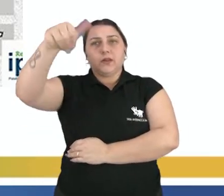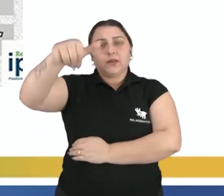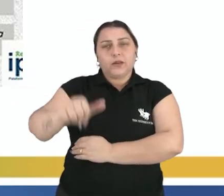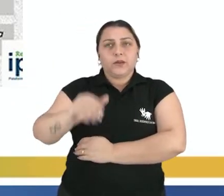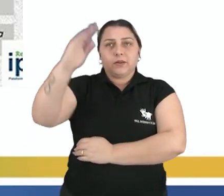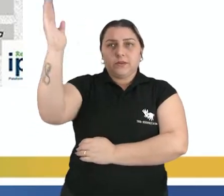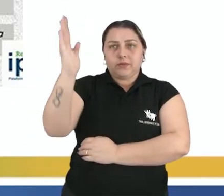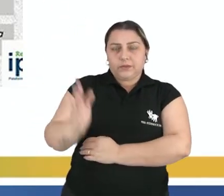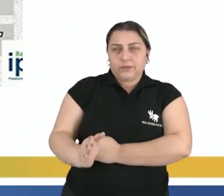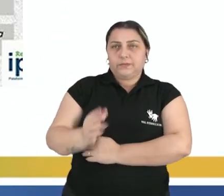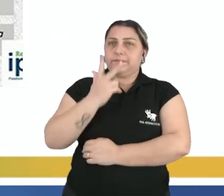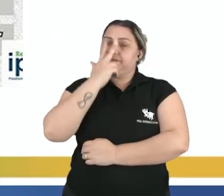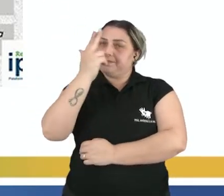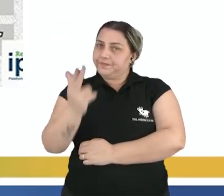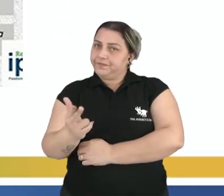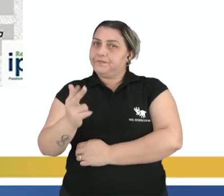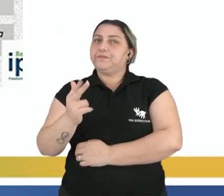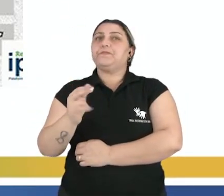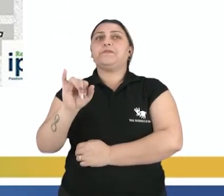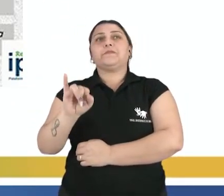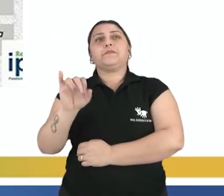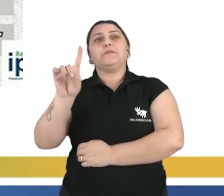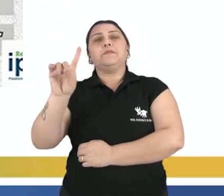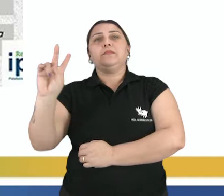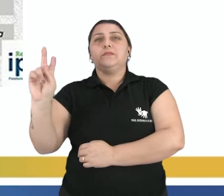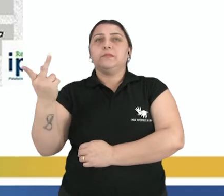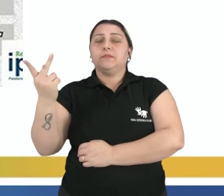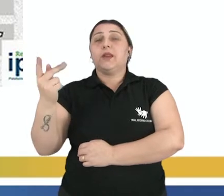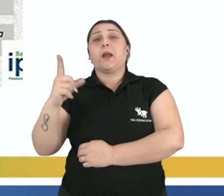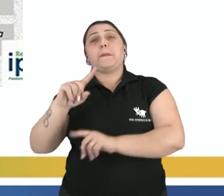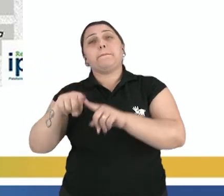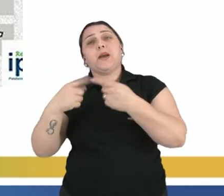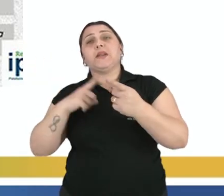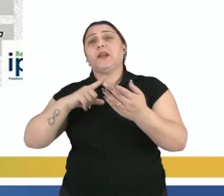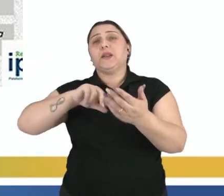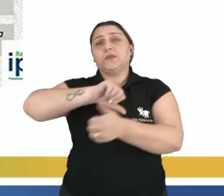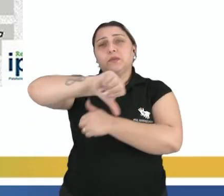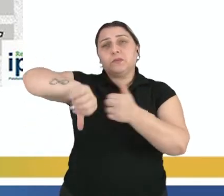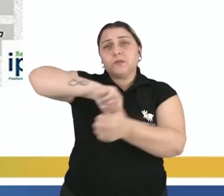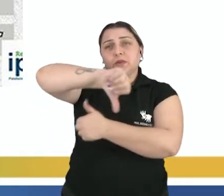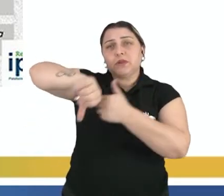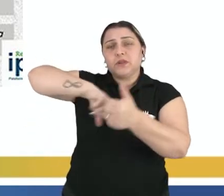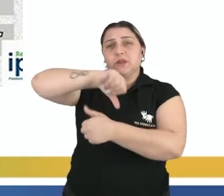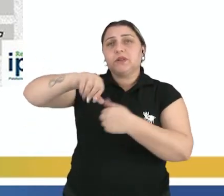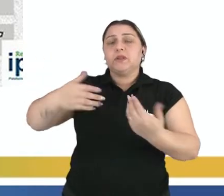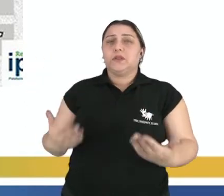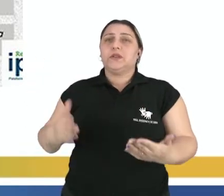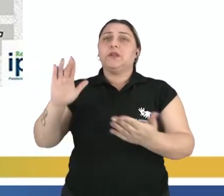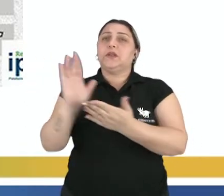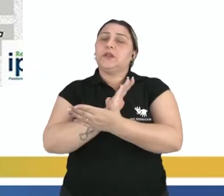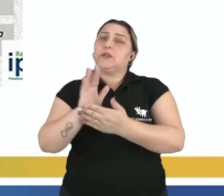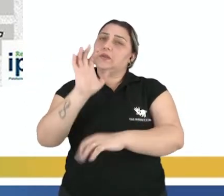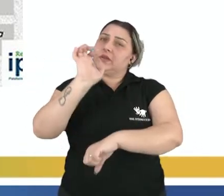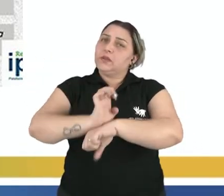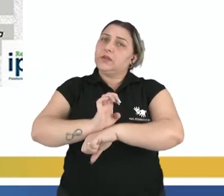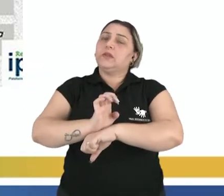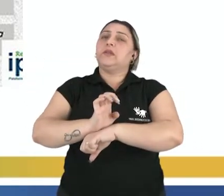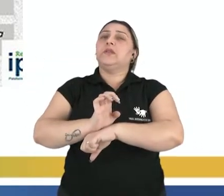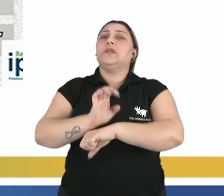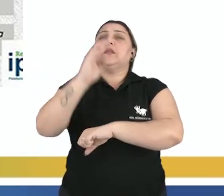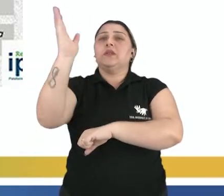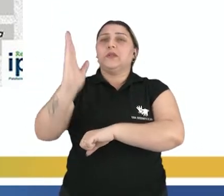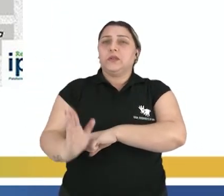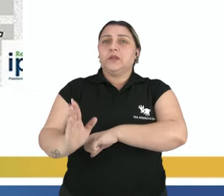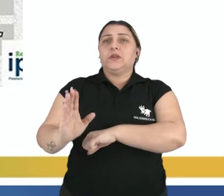do Brasil, ele aparece como elevado IDH, mas ele tem as suas variantes, elevado IDH em alguns estados brasileiros,